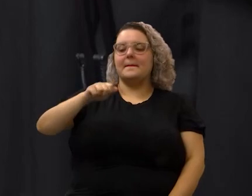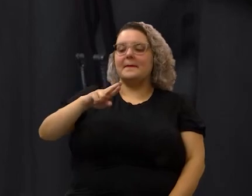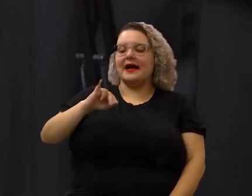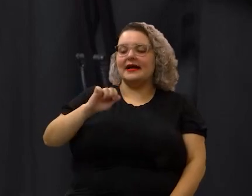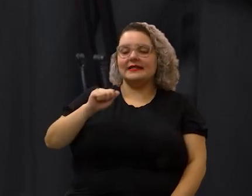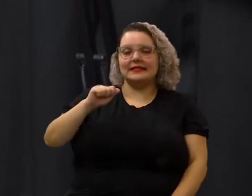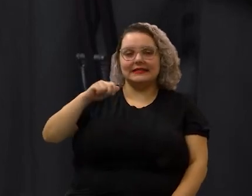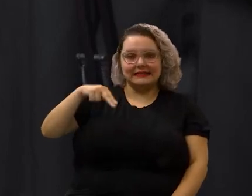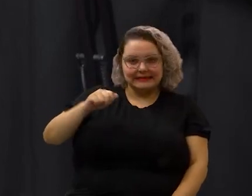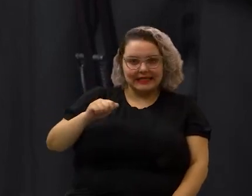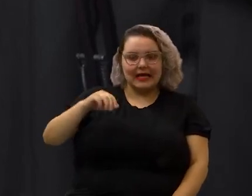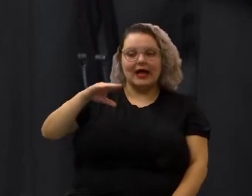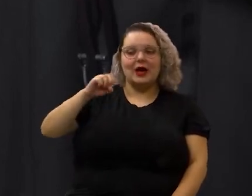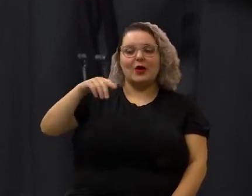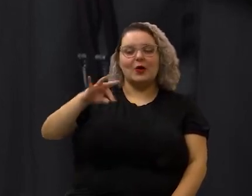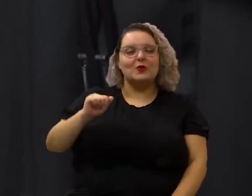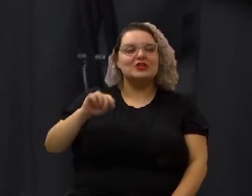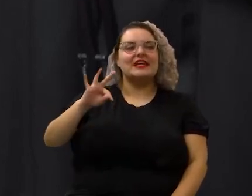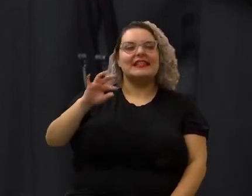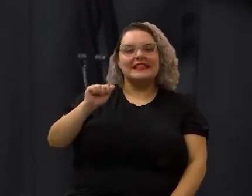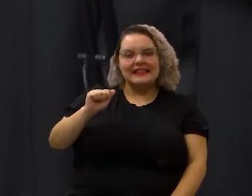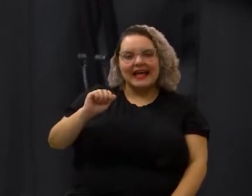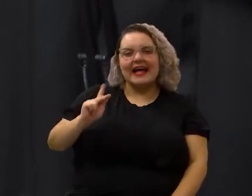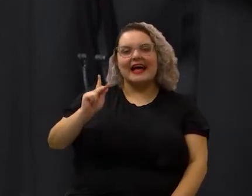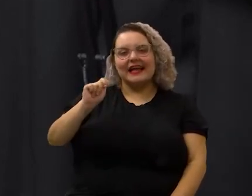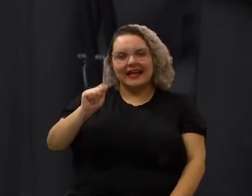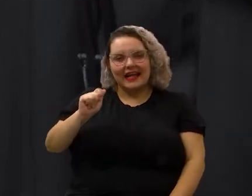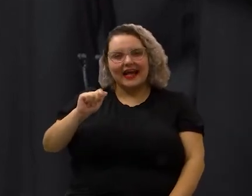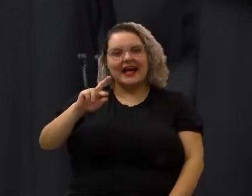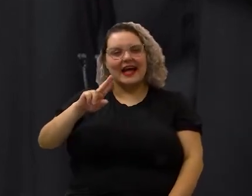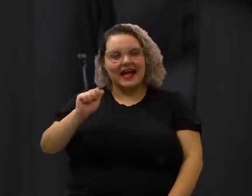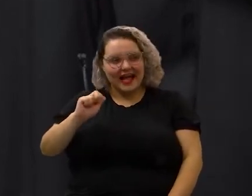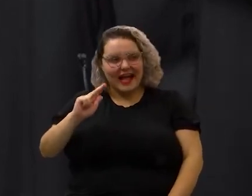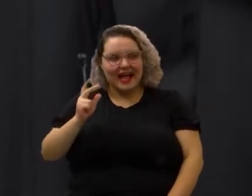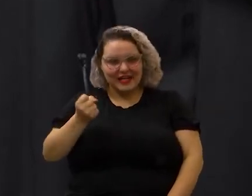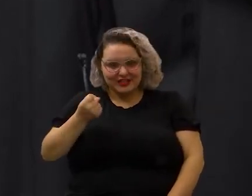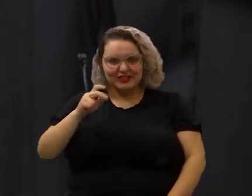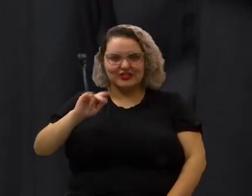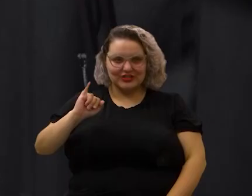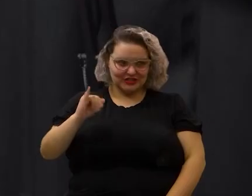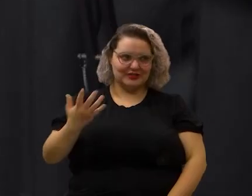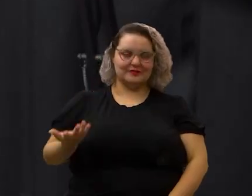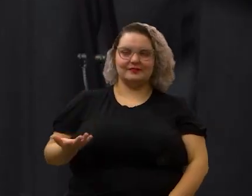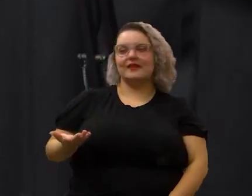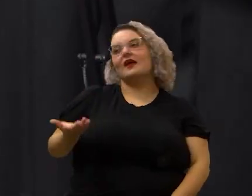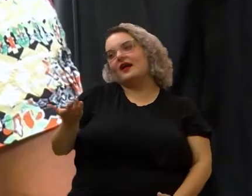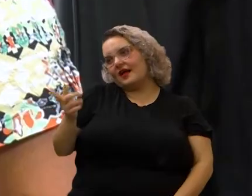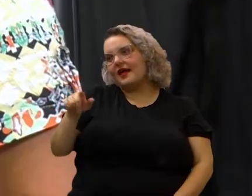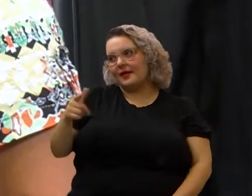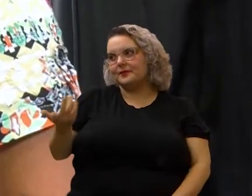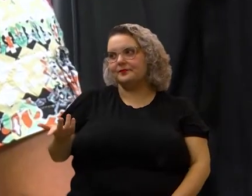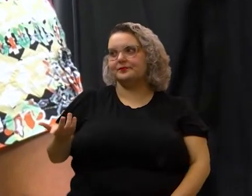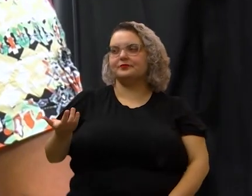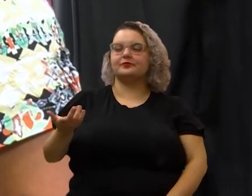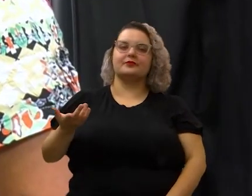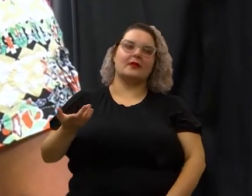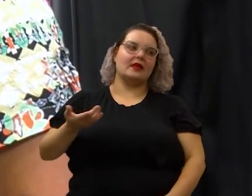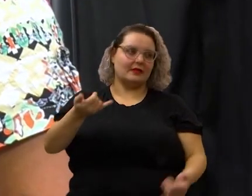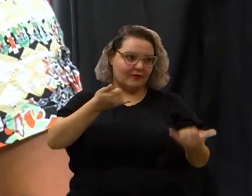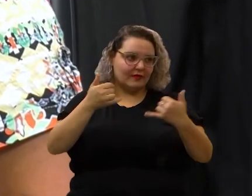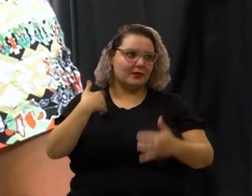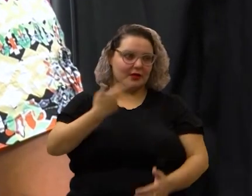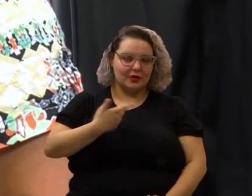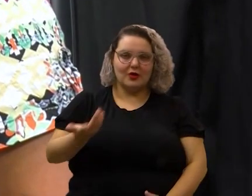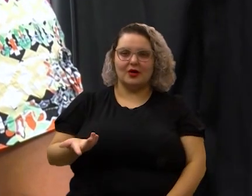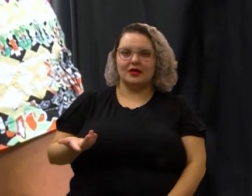Conte Takahashi. Conta para nós sobre essa sua descendência, Mariana. Meu pai, né? Meu pai na